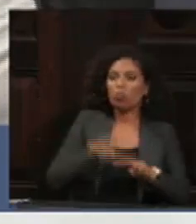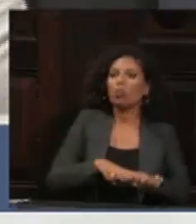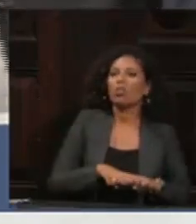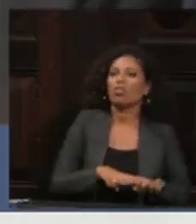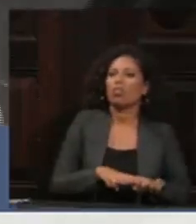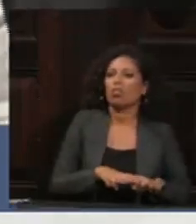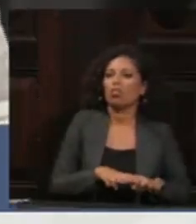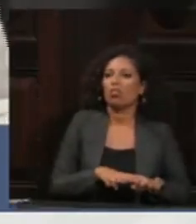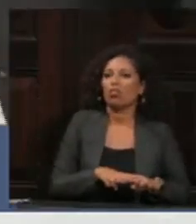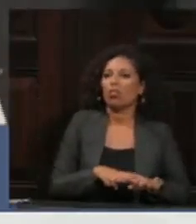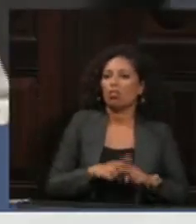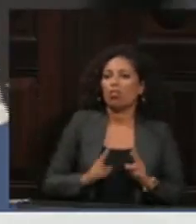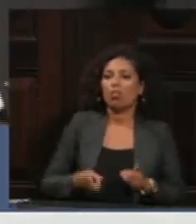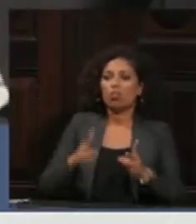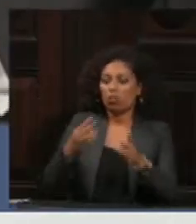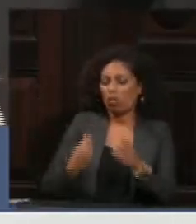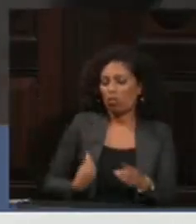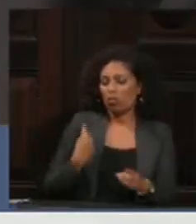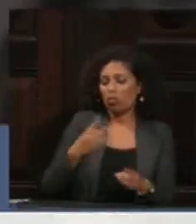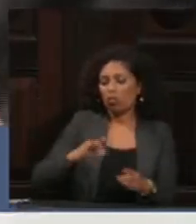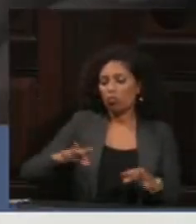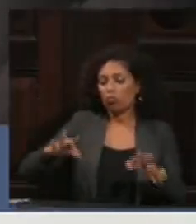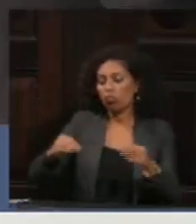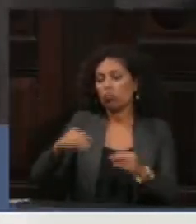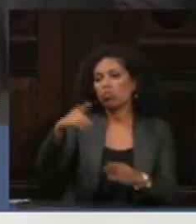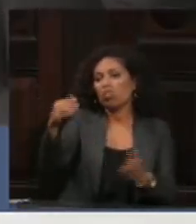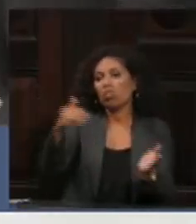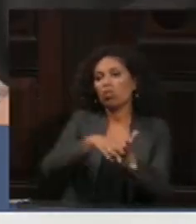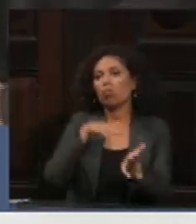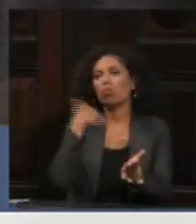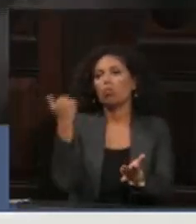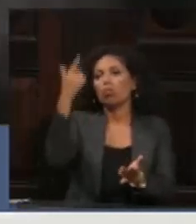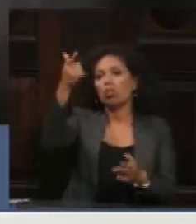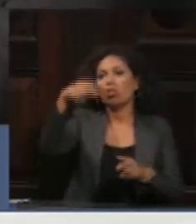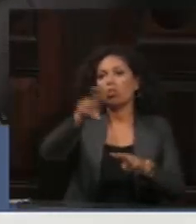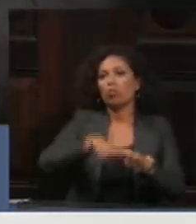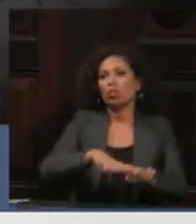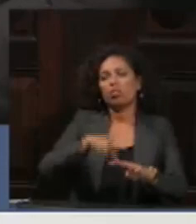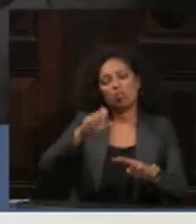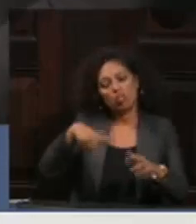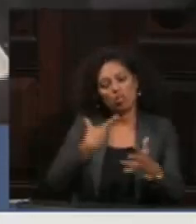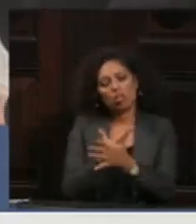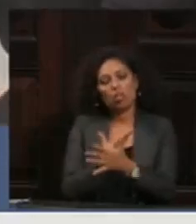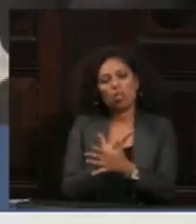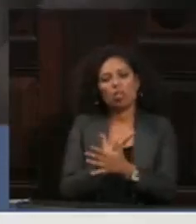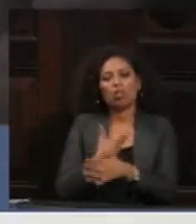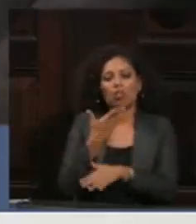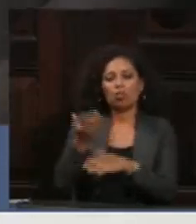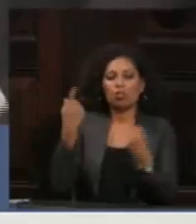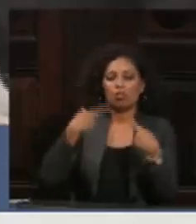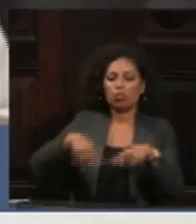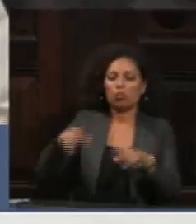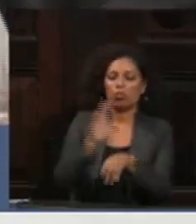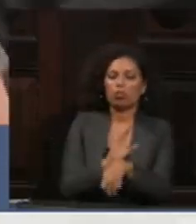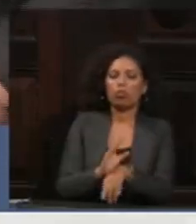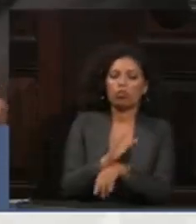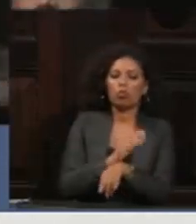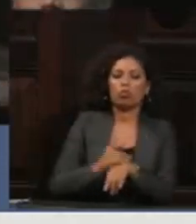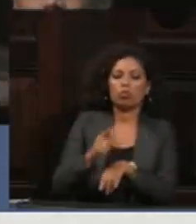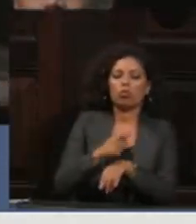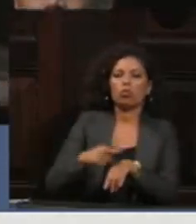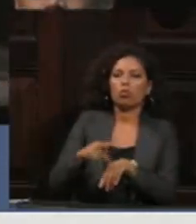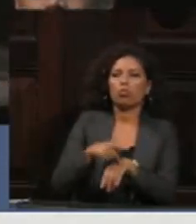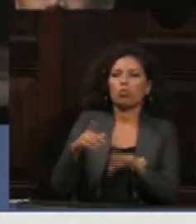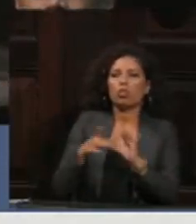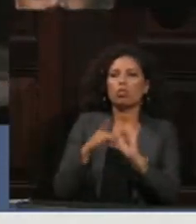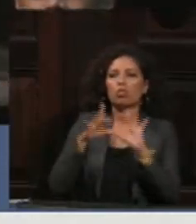repudiar este tipo de conduta que, a meu ver, depõe contra a integridade do Estado Democrático de Direito no Brasil. Pela ordem, senhor